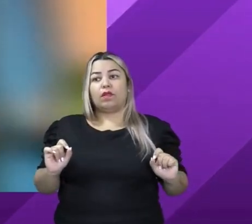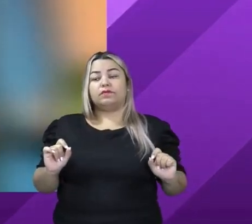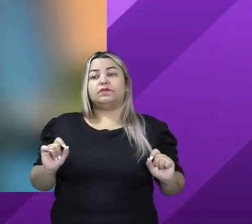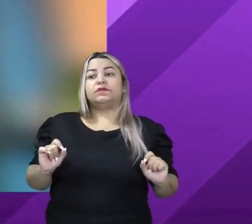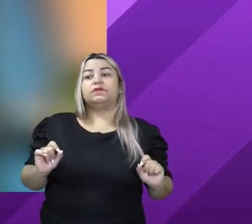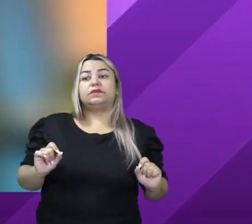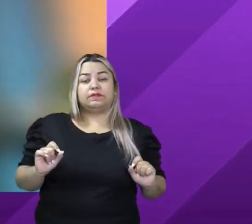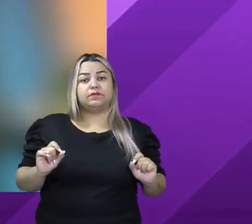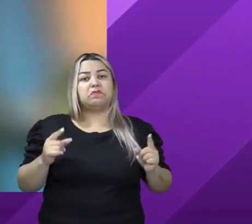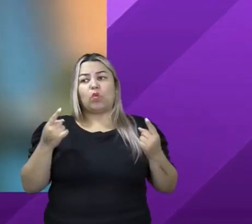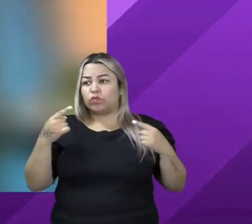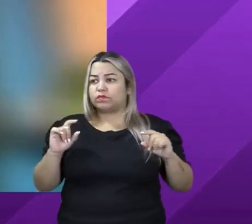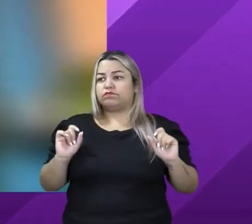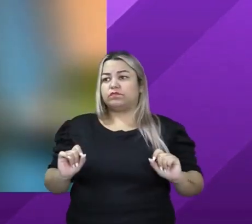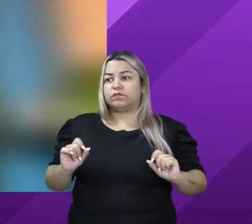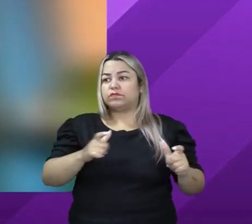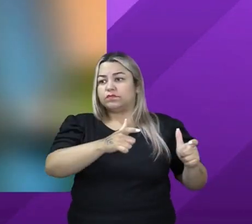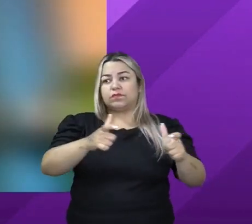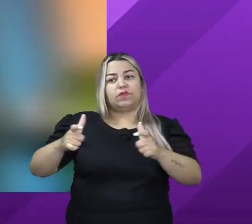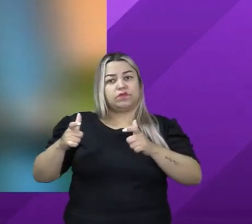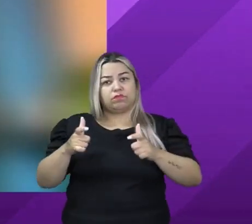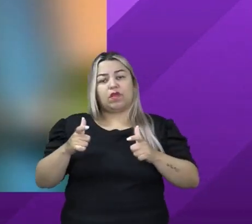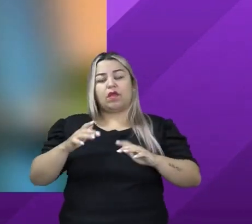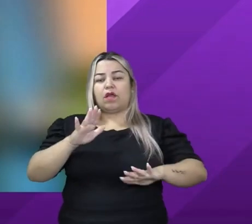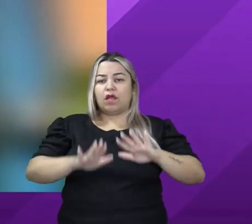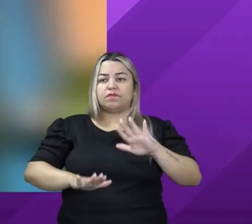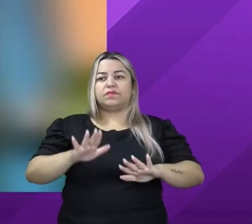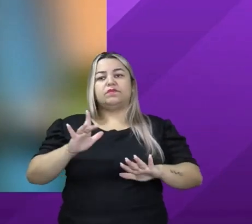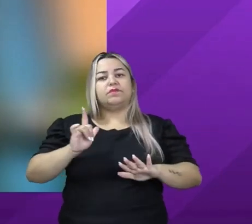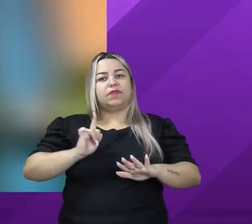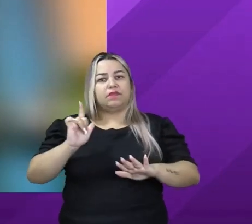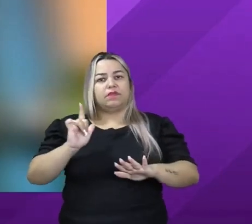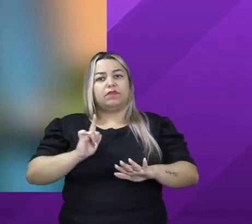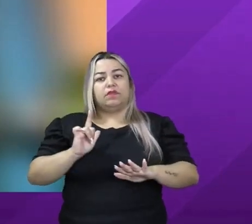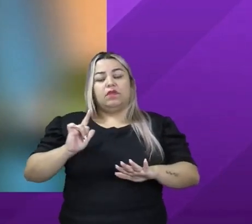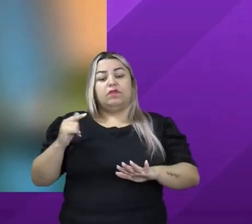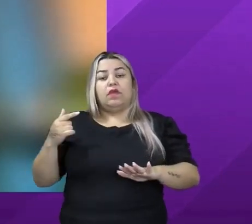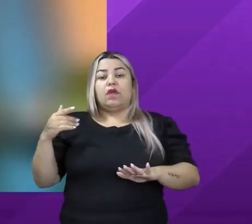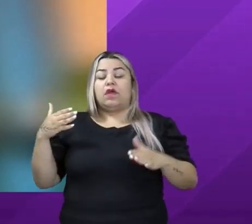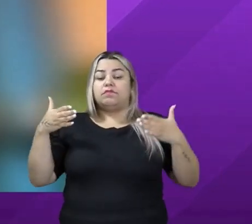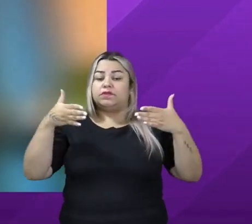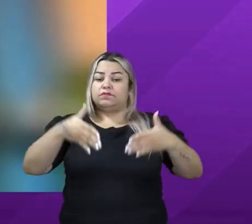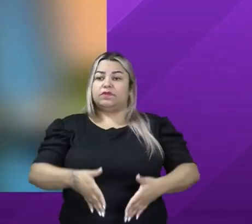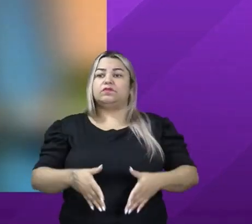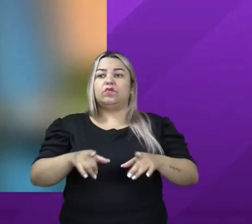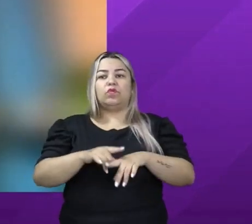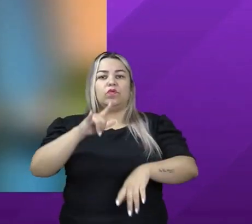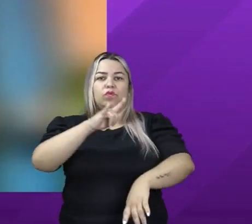as questões físicas desses espaços muitas vezes não prevêem a nossa participação, né? Como